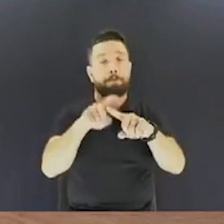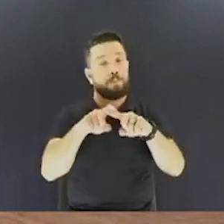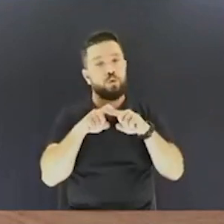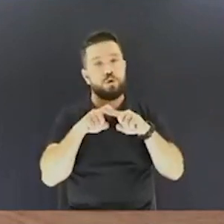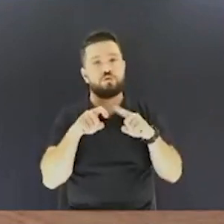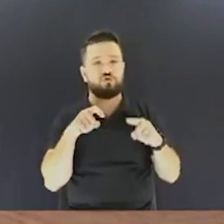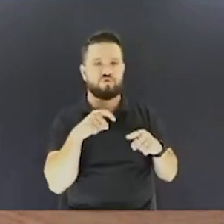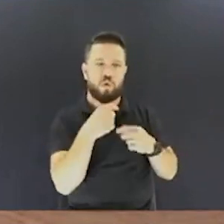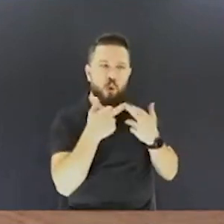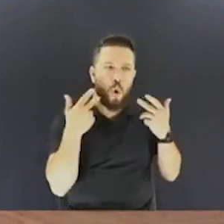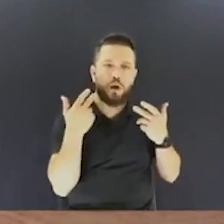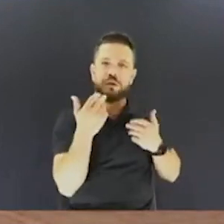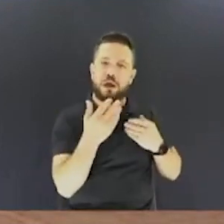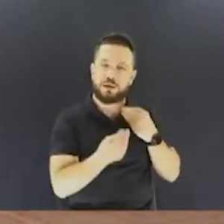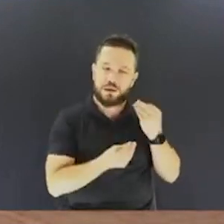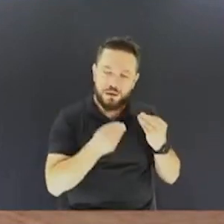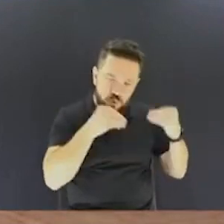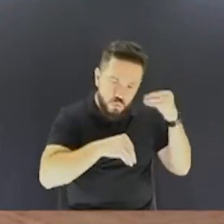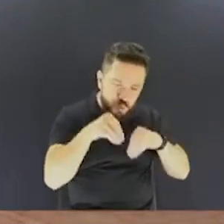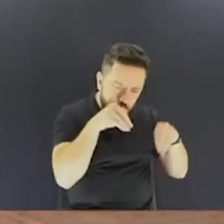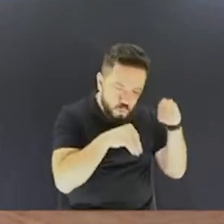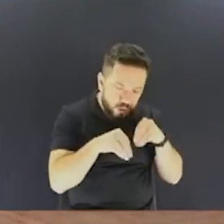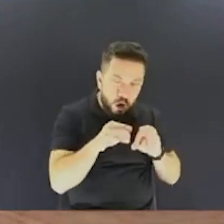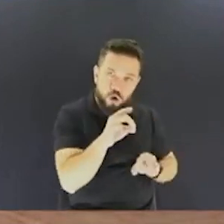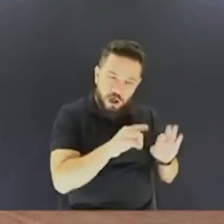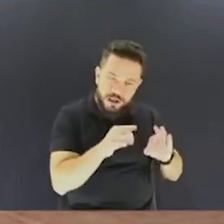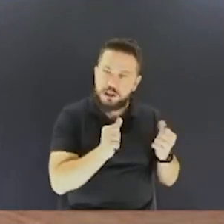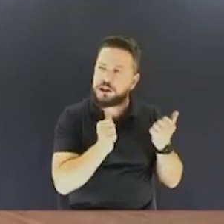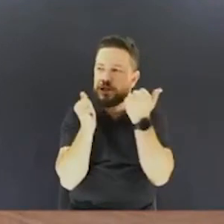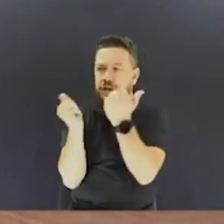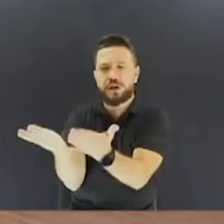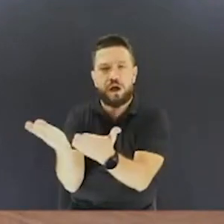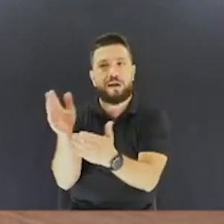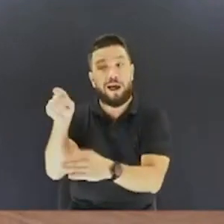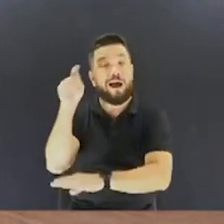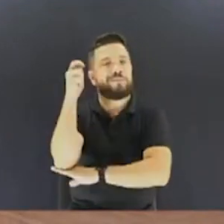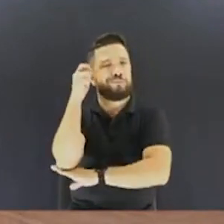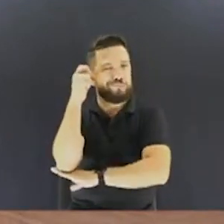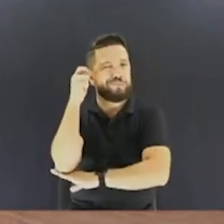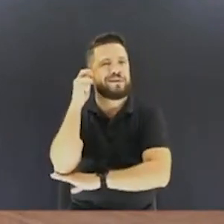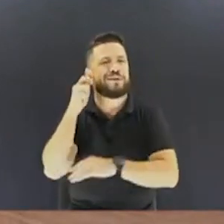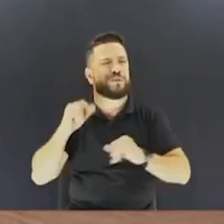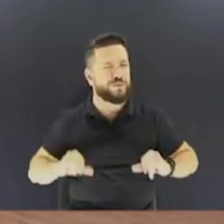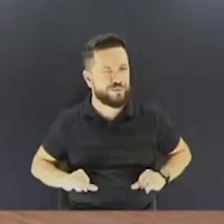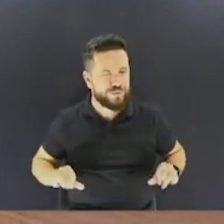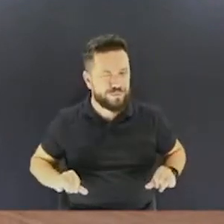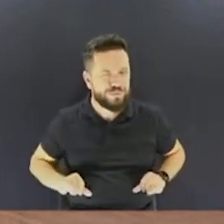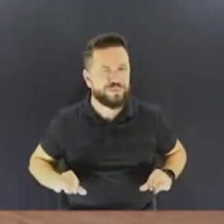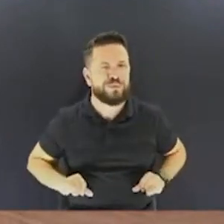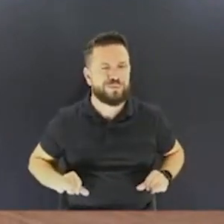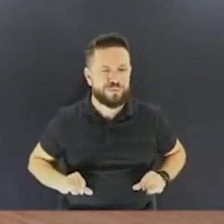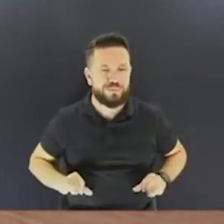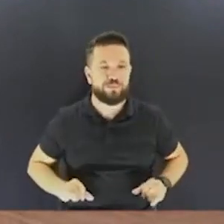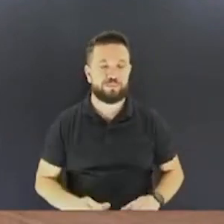registro importante, porque os nossos irmãos gaúchos estão sofrendo muito. Então, dentro